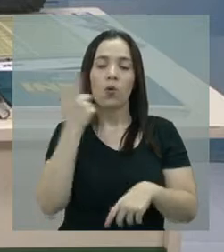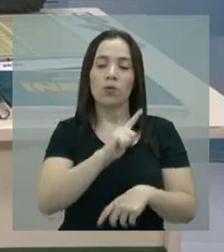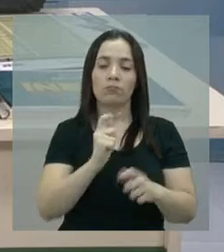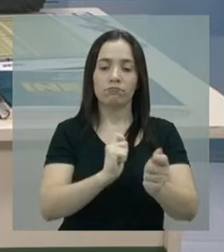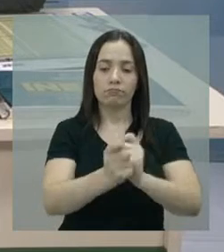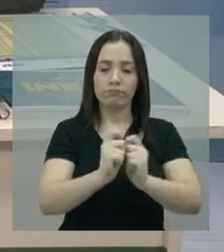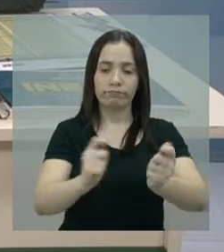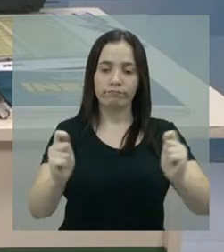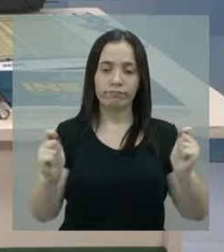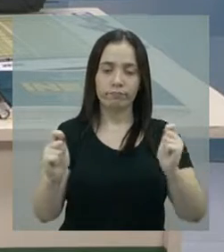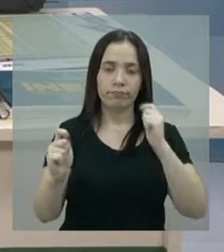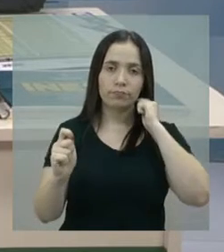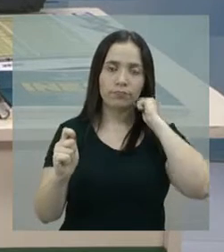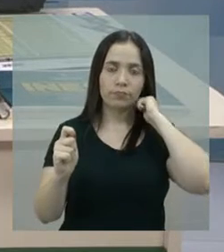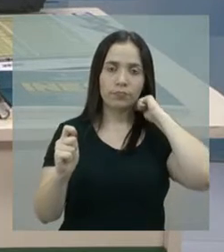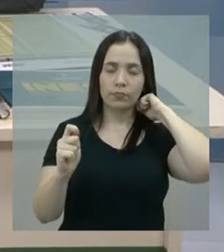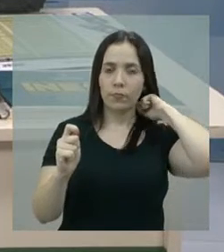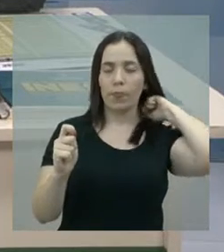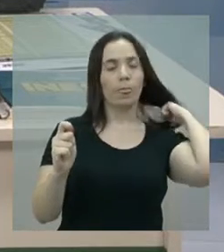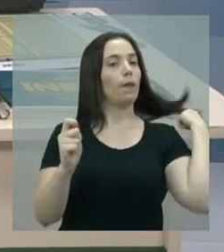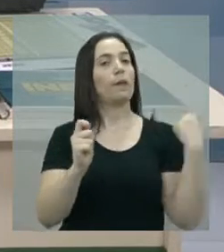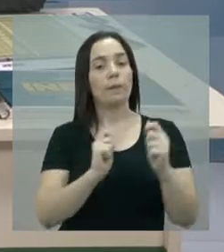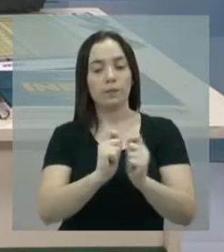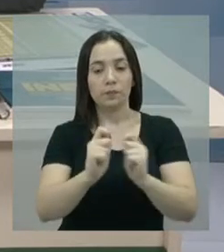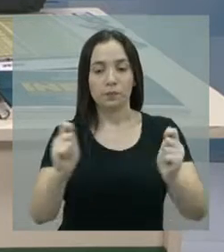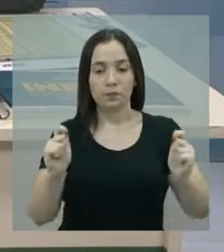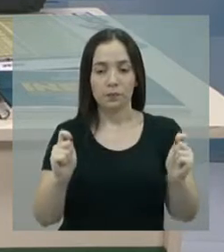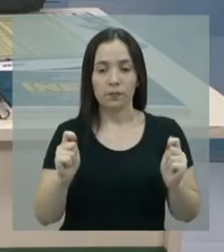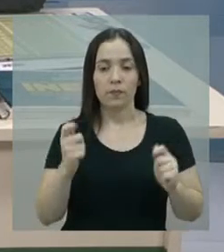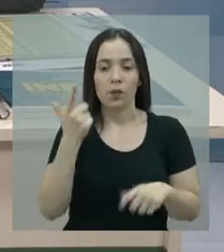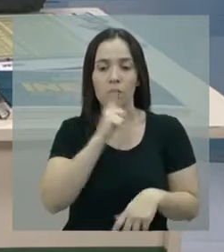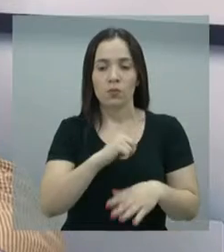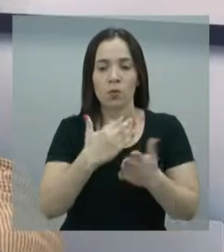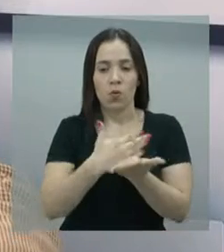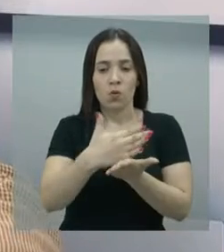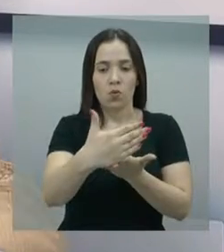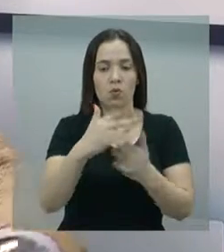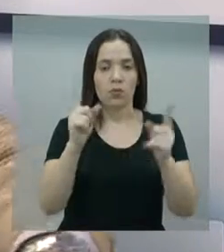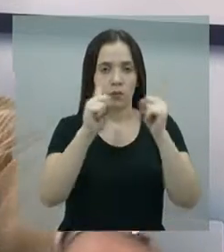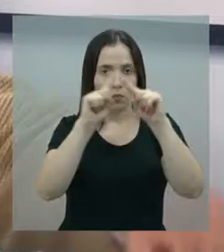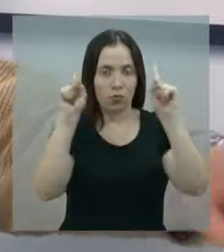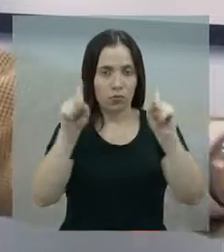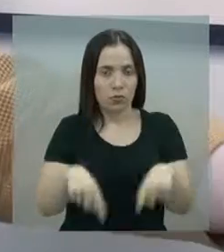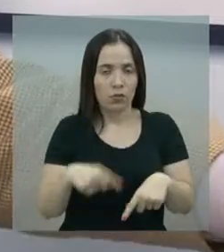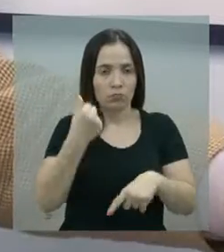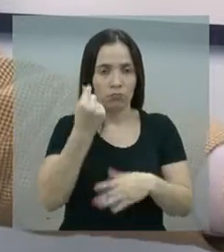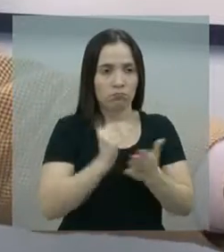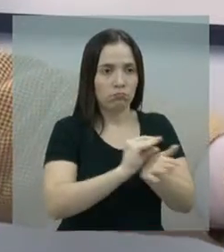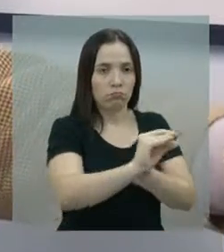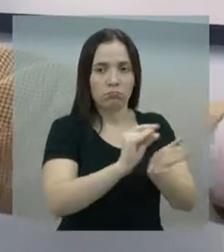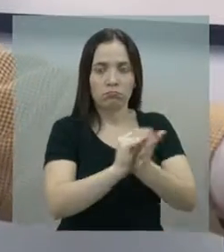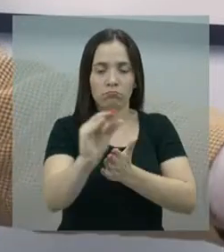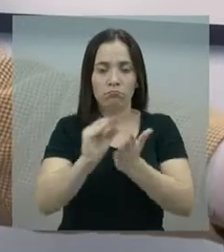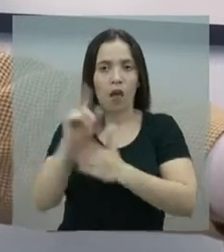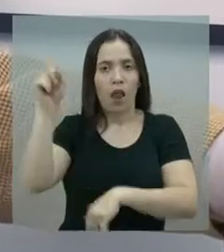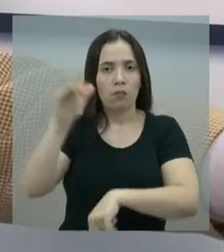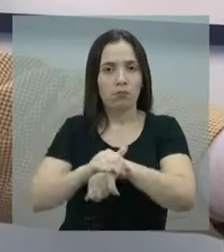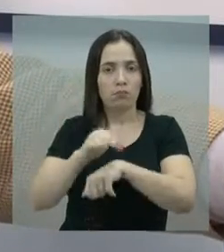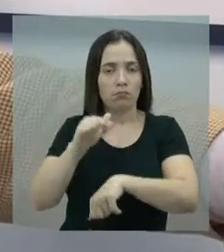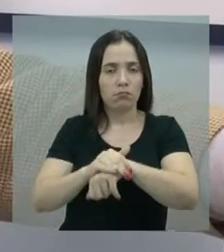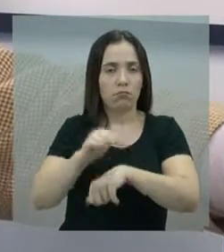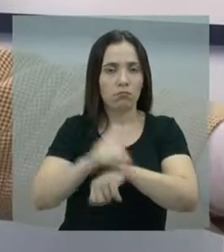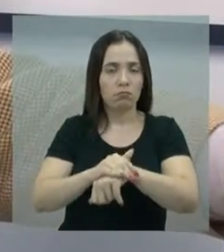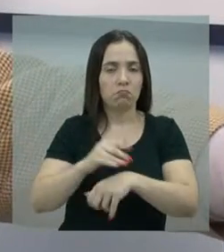financeira para propor e iniciar o projeto com recurso próprio. Estrutura